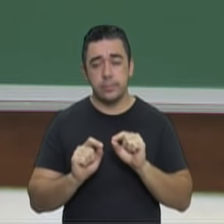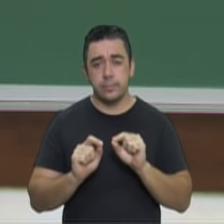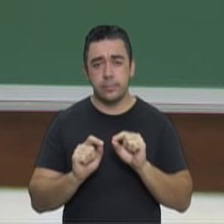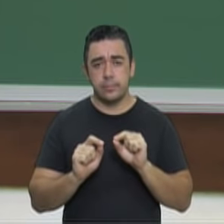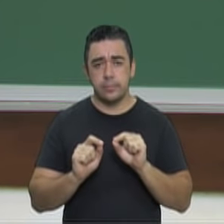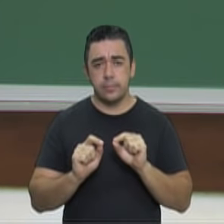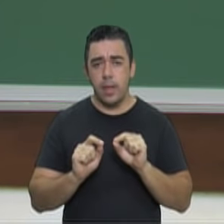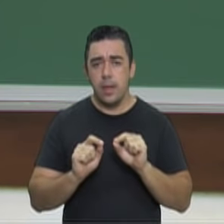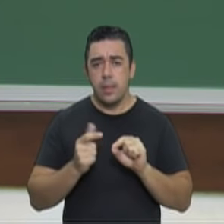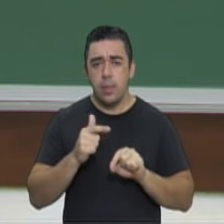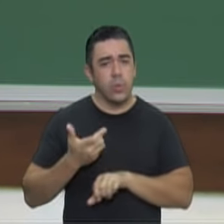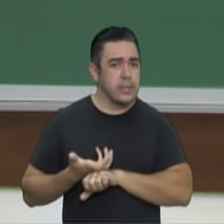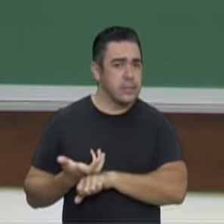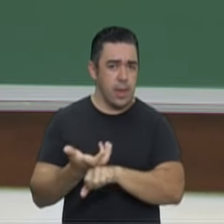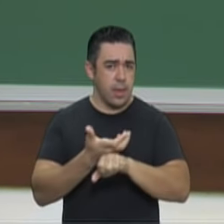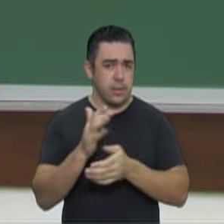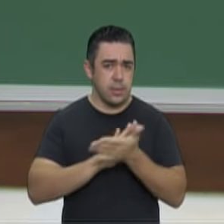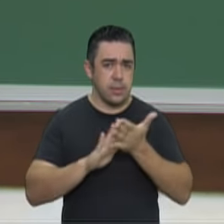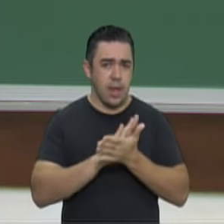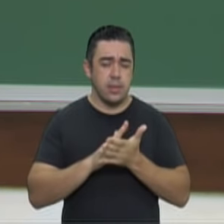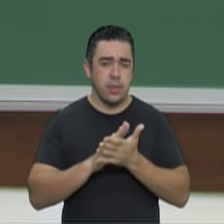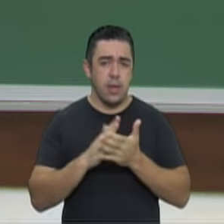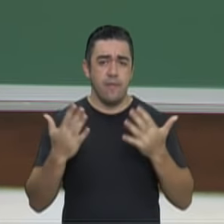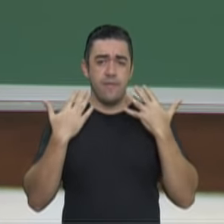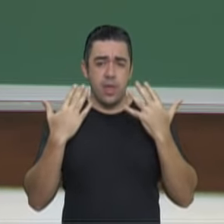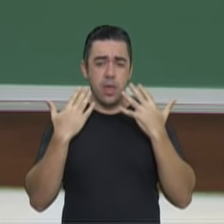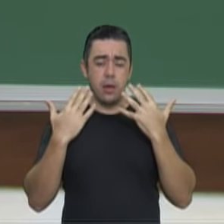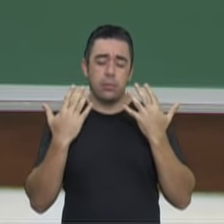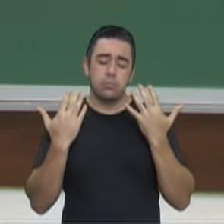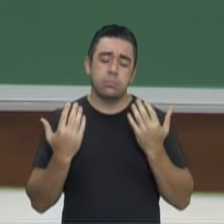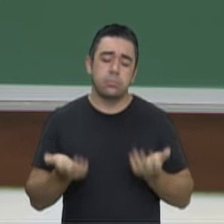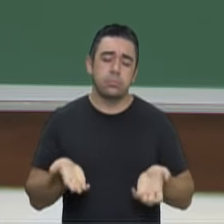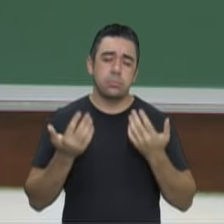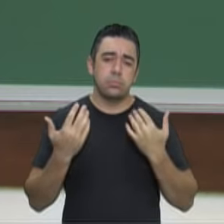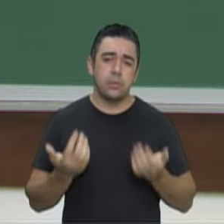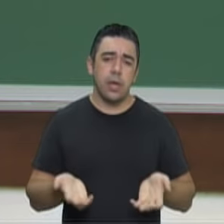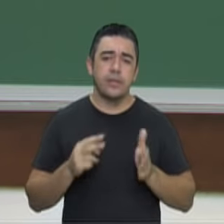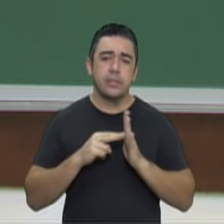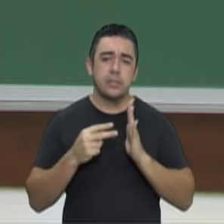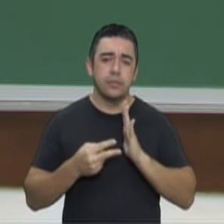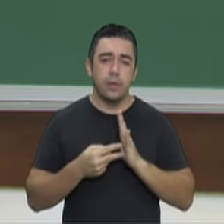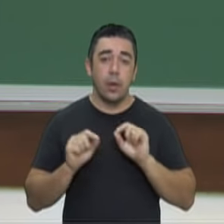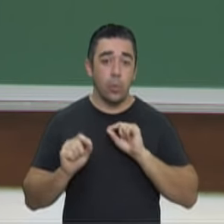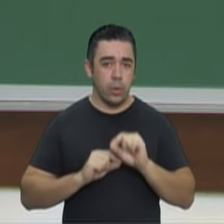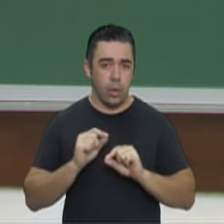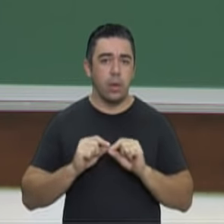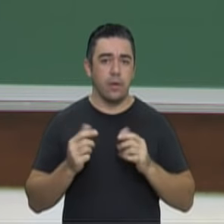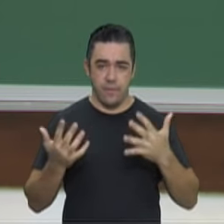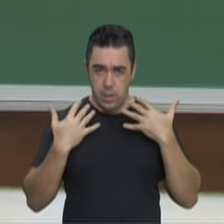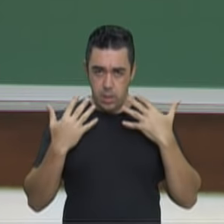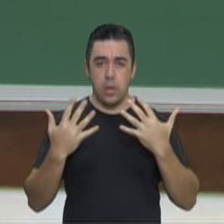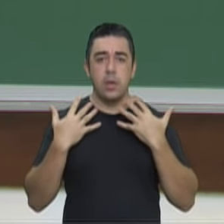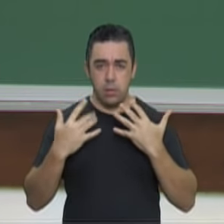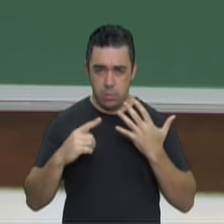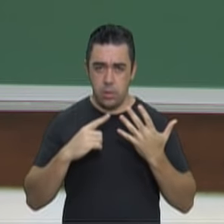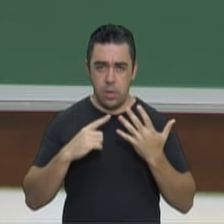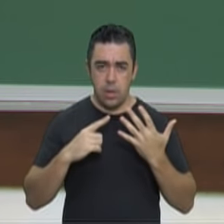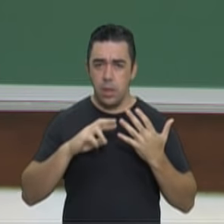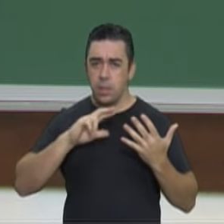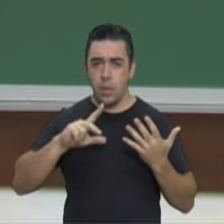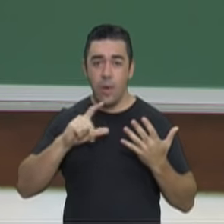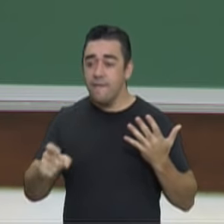não apresenta estação seca e o verão é brando. Quando a gente fala em verão brando, eu estou falando que o verão ele não é muito